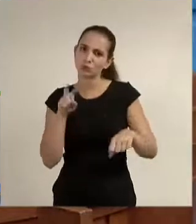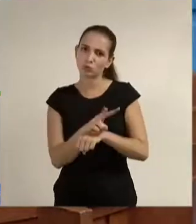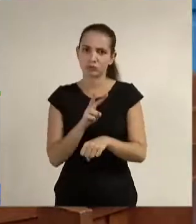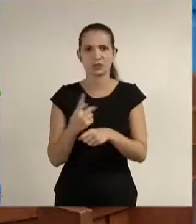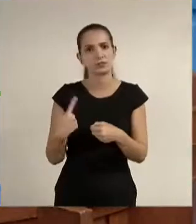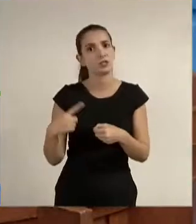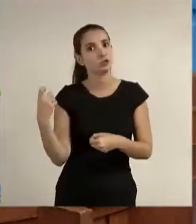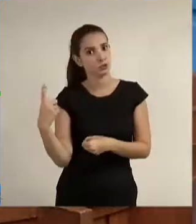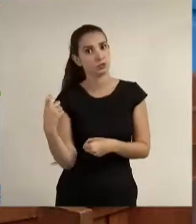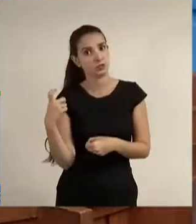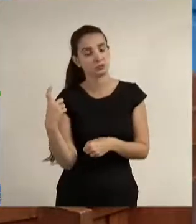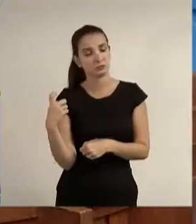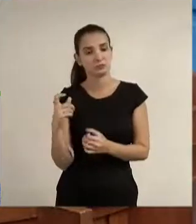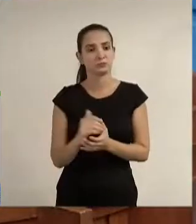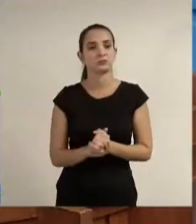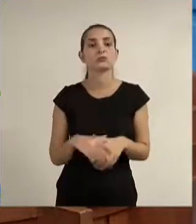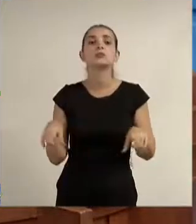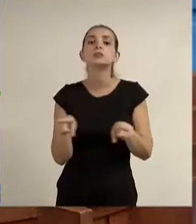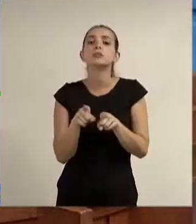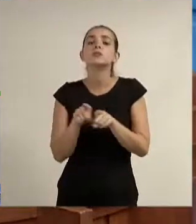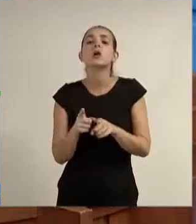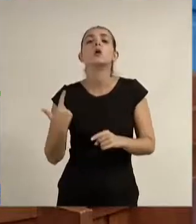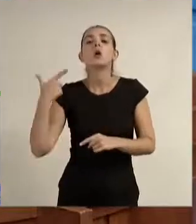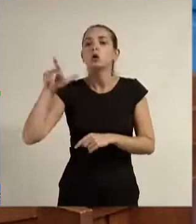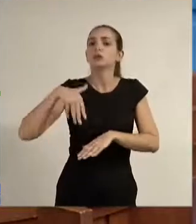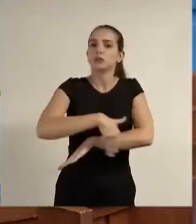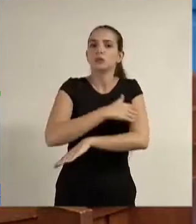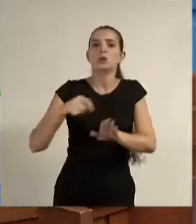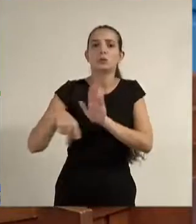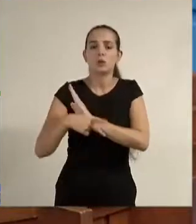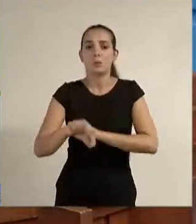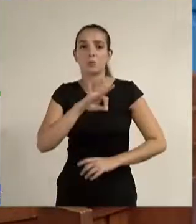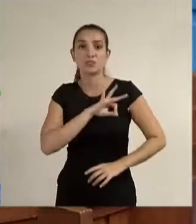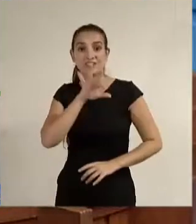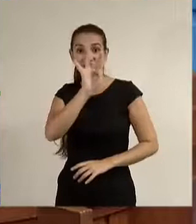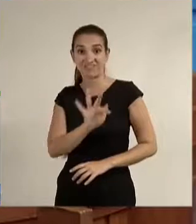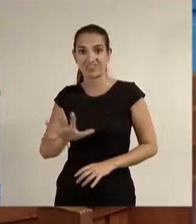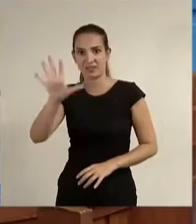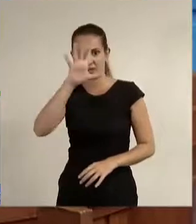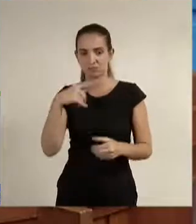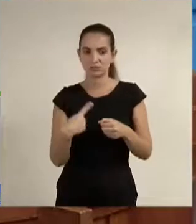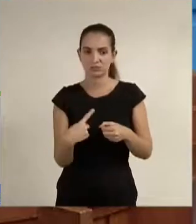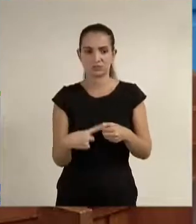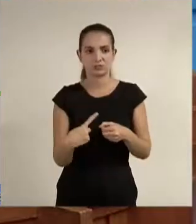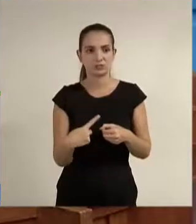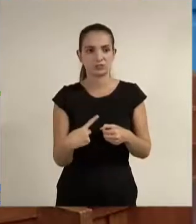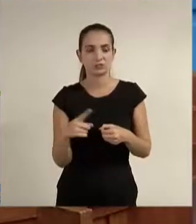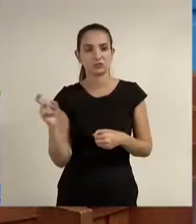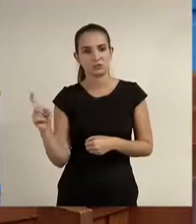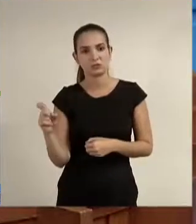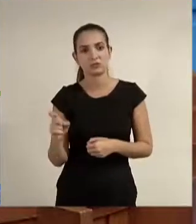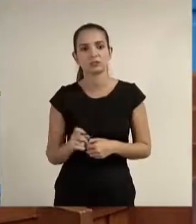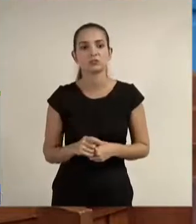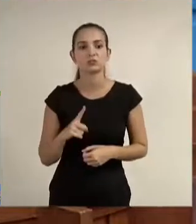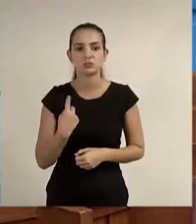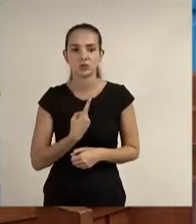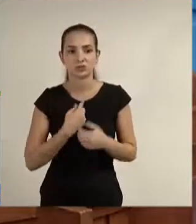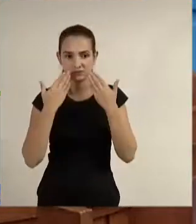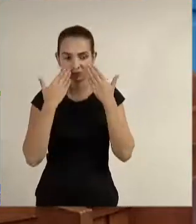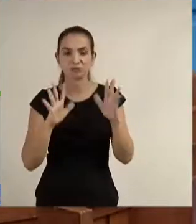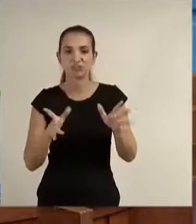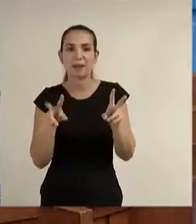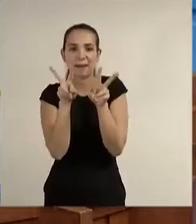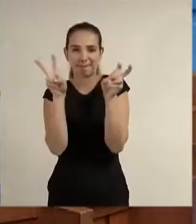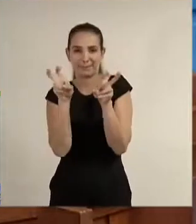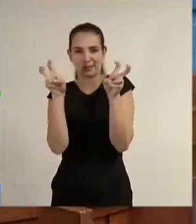que perpassa em frente à Polícia Federal em Dourados também já foi apelidada de Buraco da Federal,